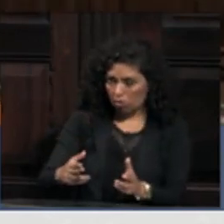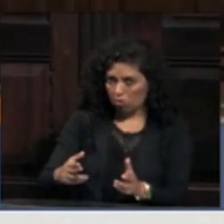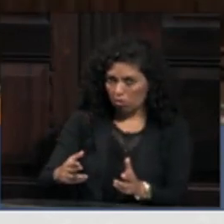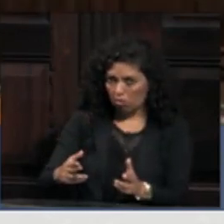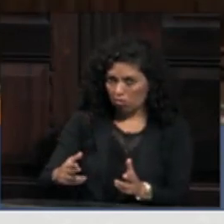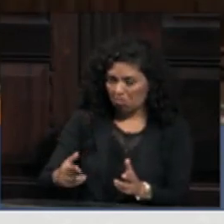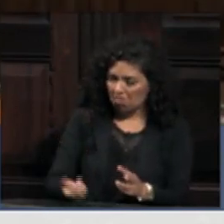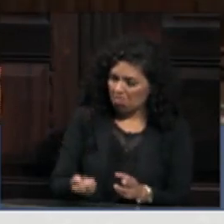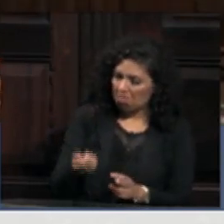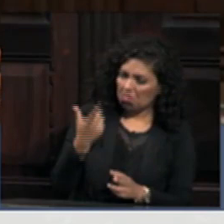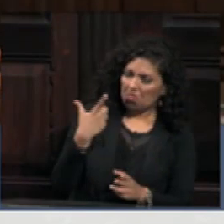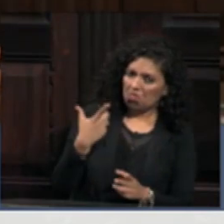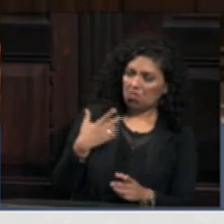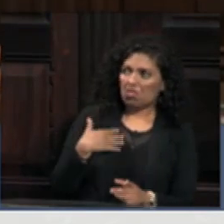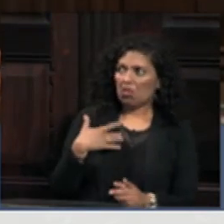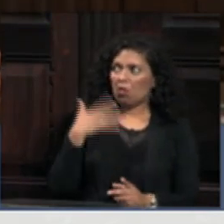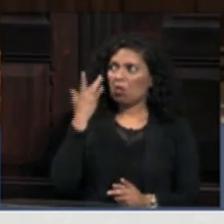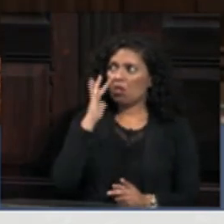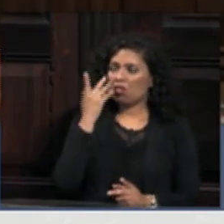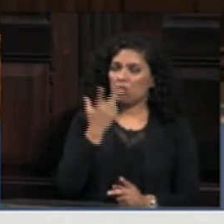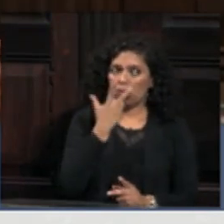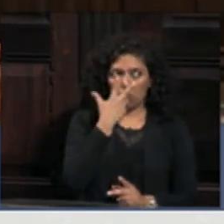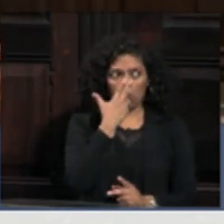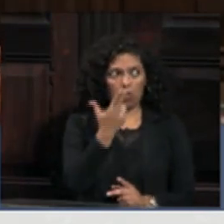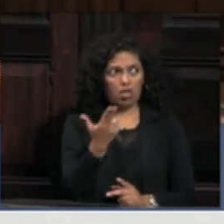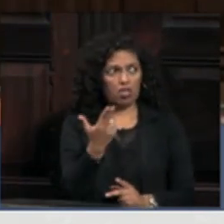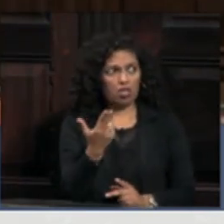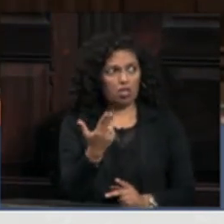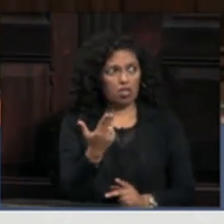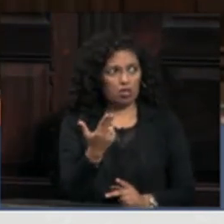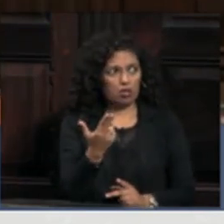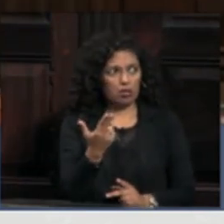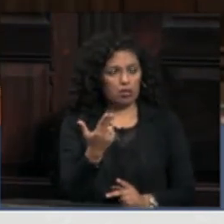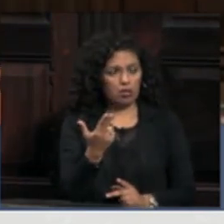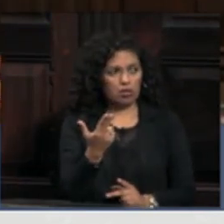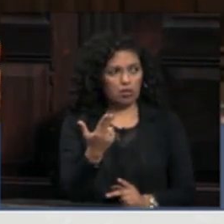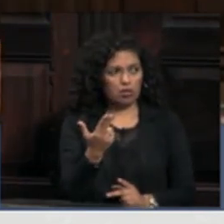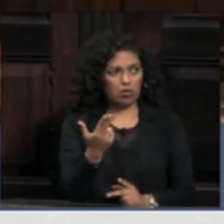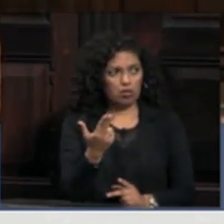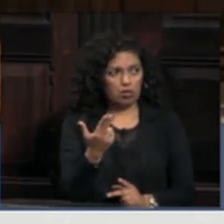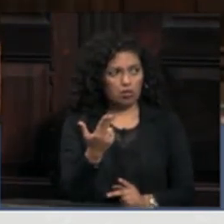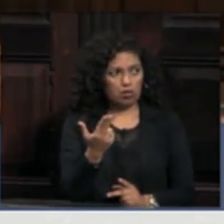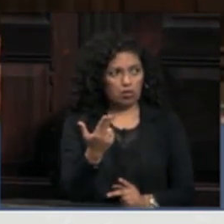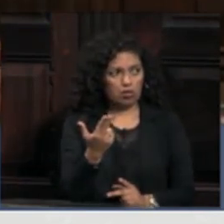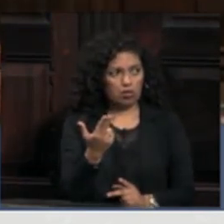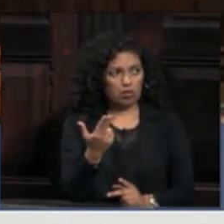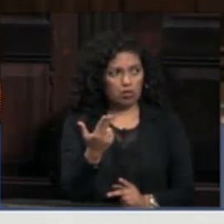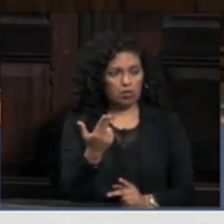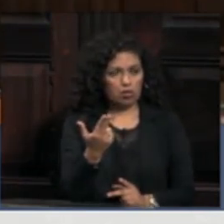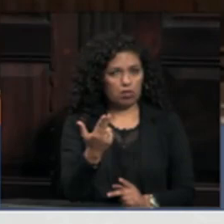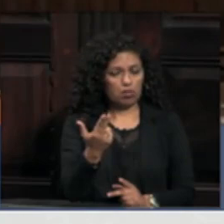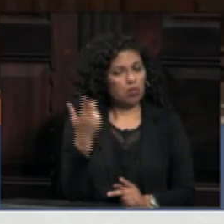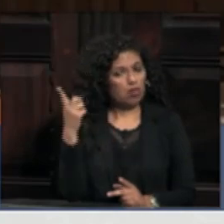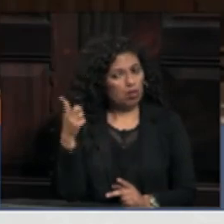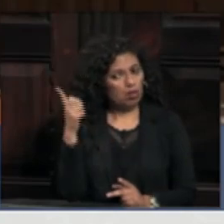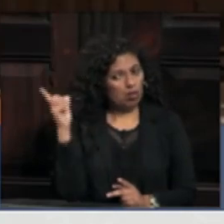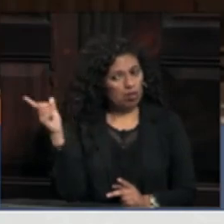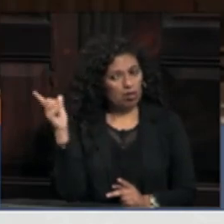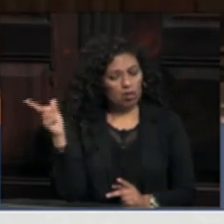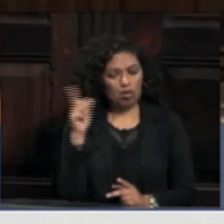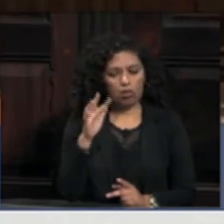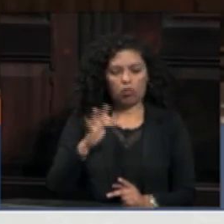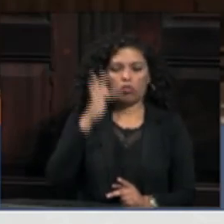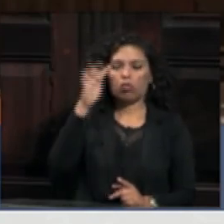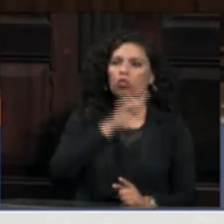parecendo, e tomara que eu erre, quero errar, que poderá ser